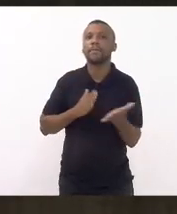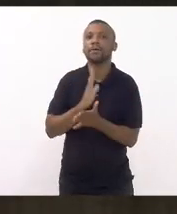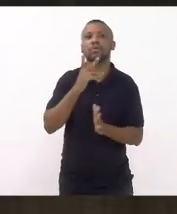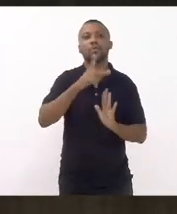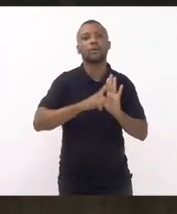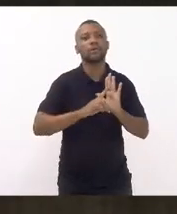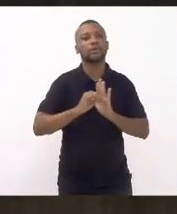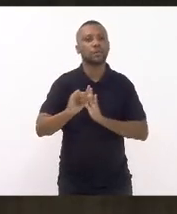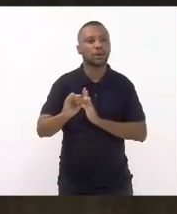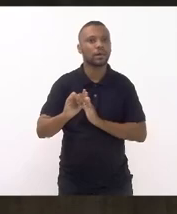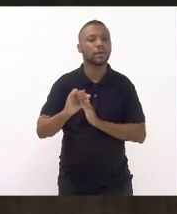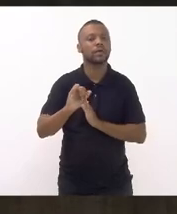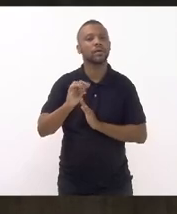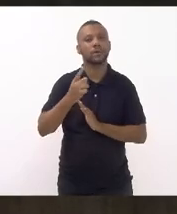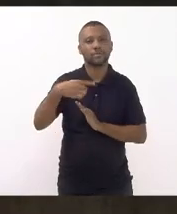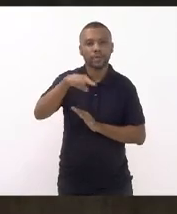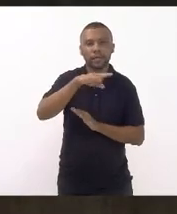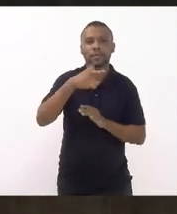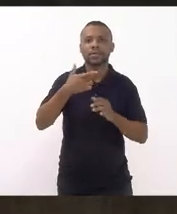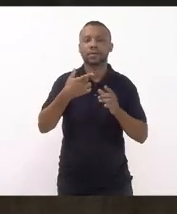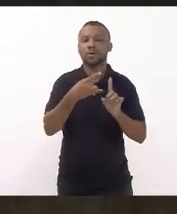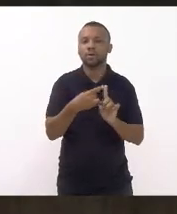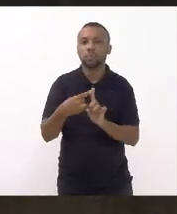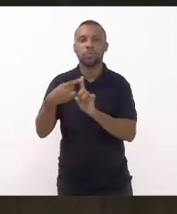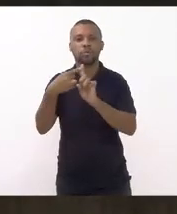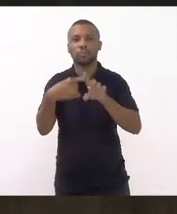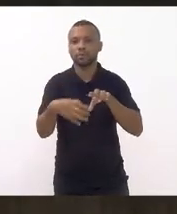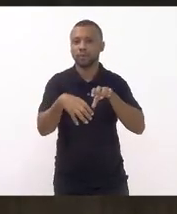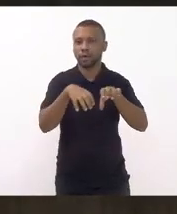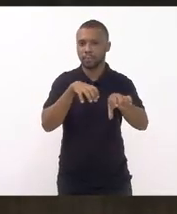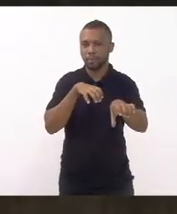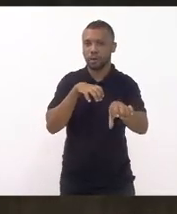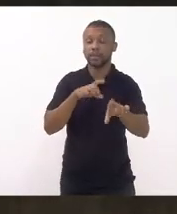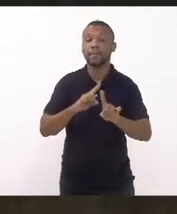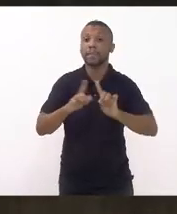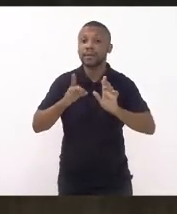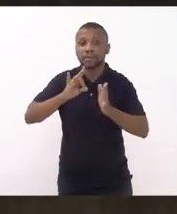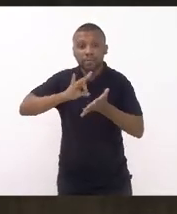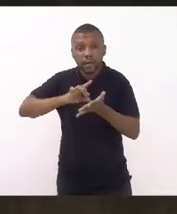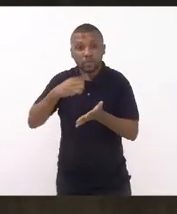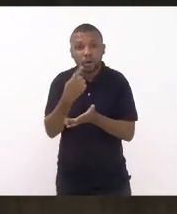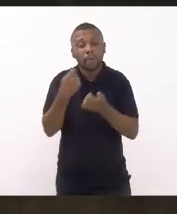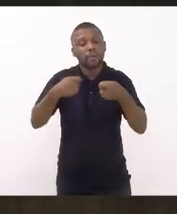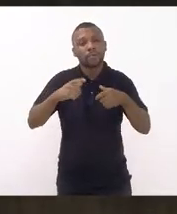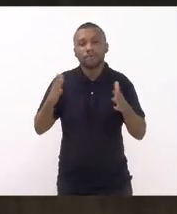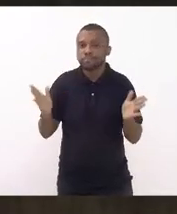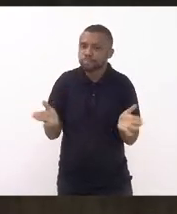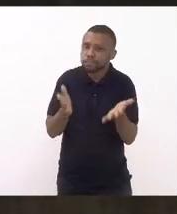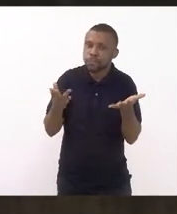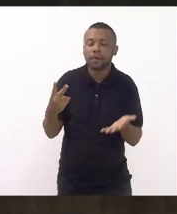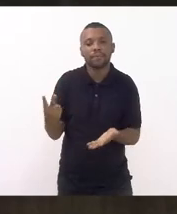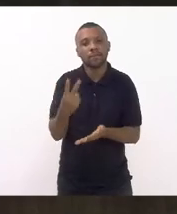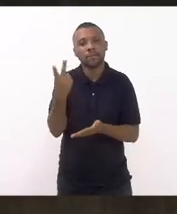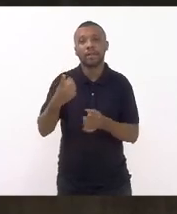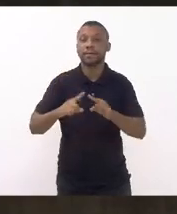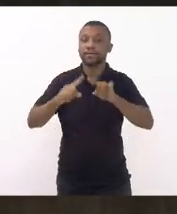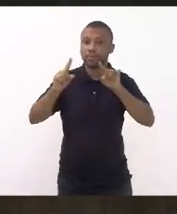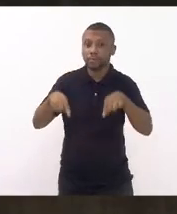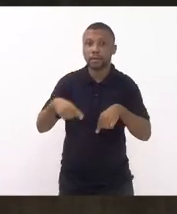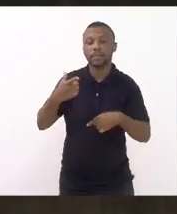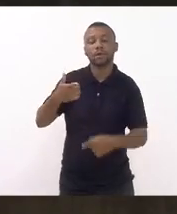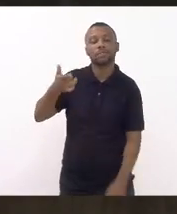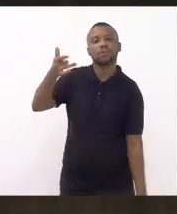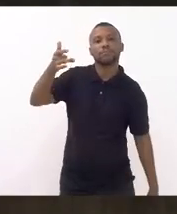estão de maneira remota, mas a verdade é, nós precisamos valorizar esses servidores que se encontram no